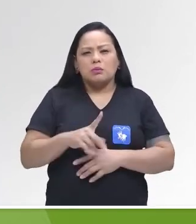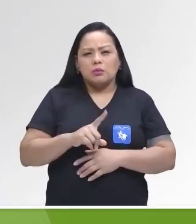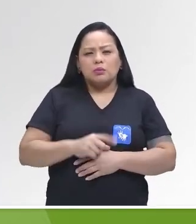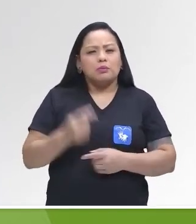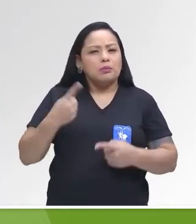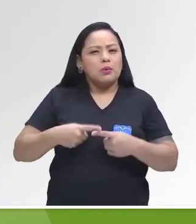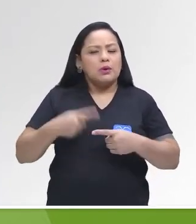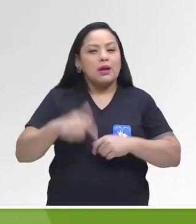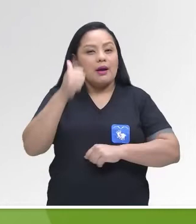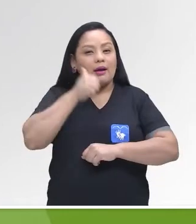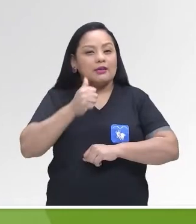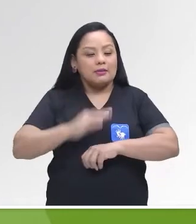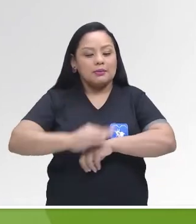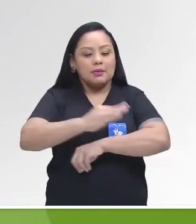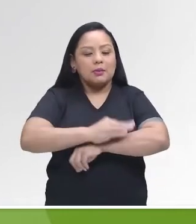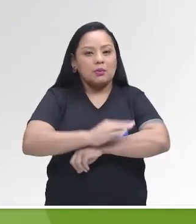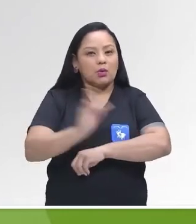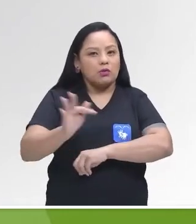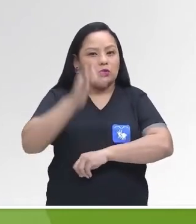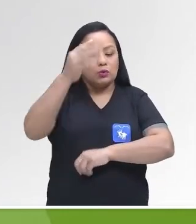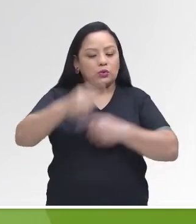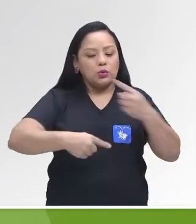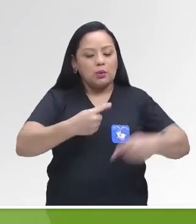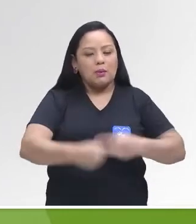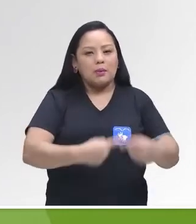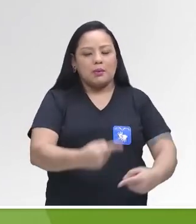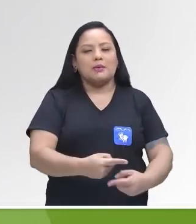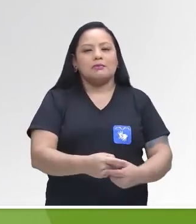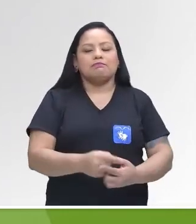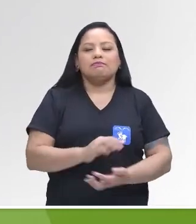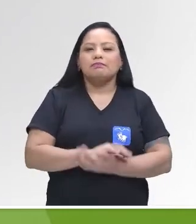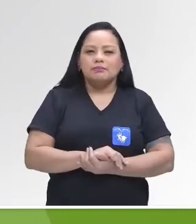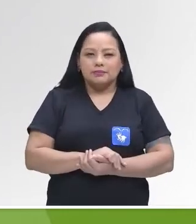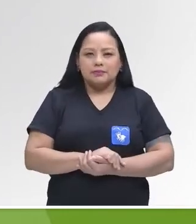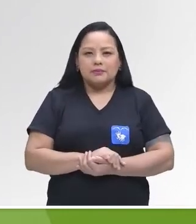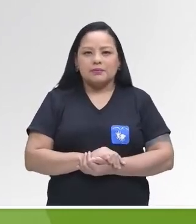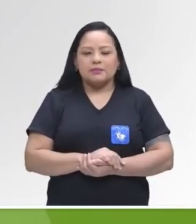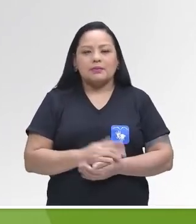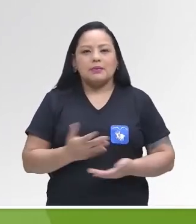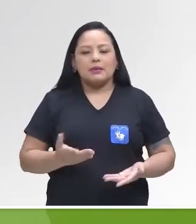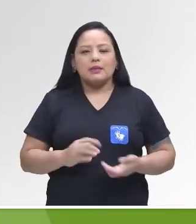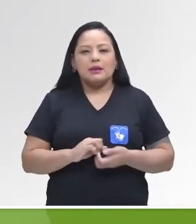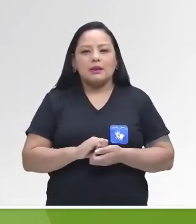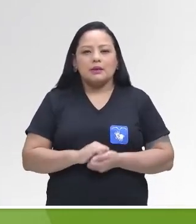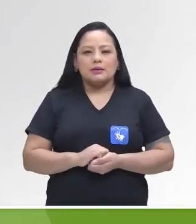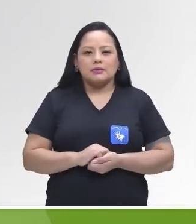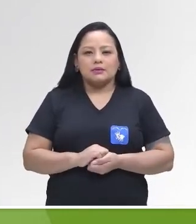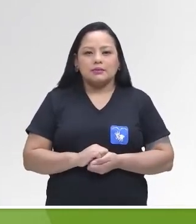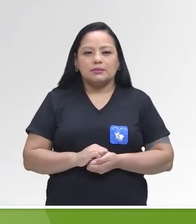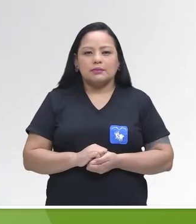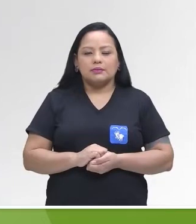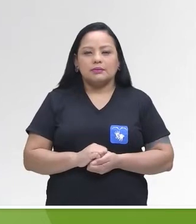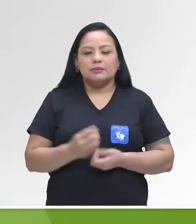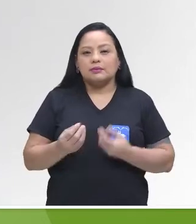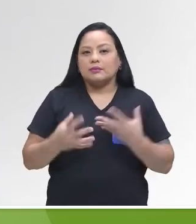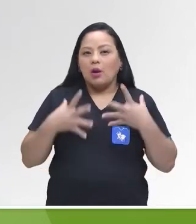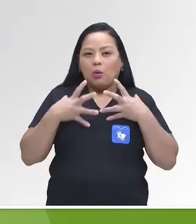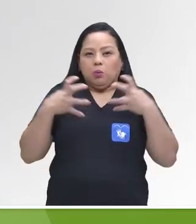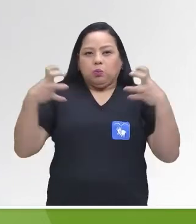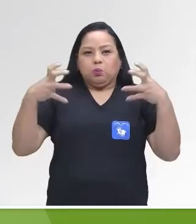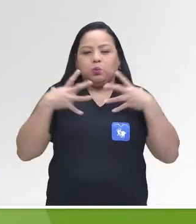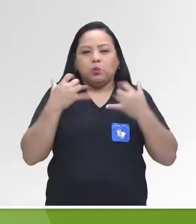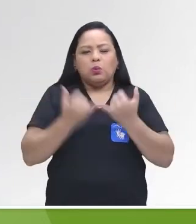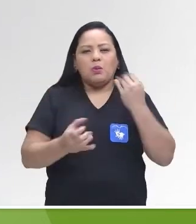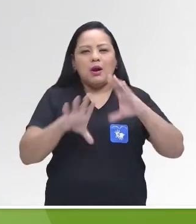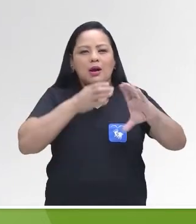as fêmeas, né, para uma possível reprodução ali entre eles e as fêmeas, tá bom? Então, essa é a vocalização dos sapos,